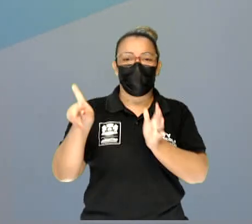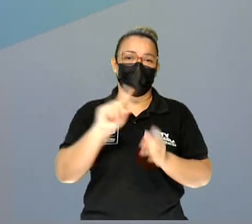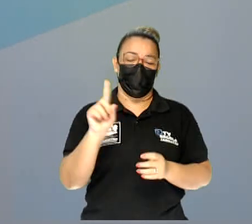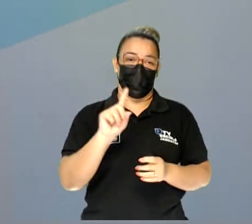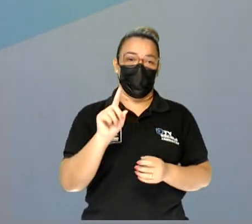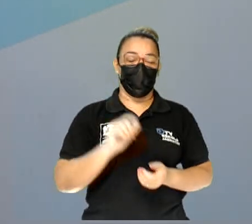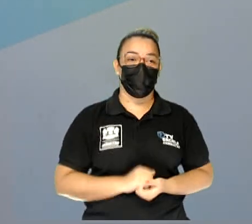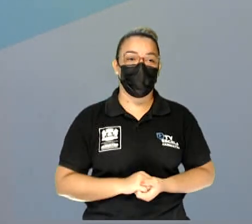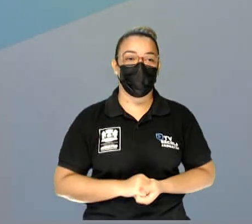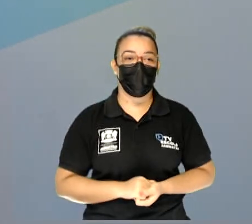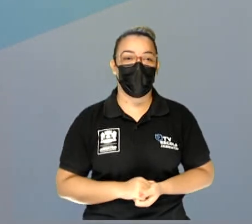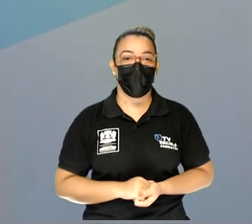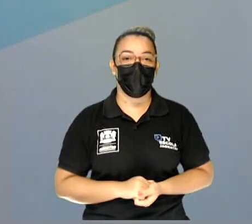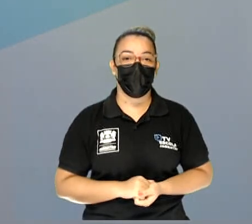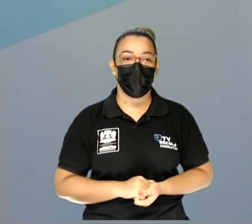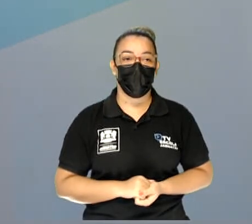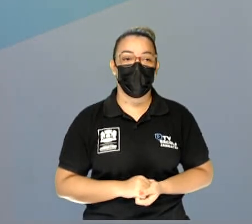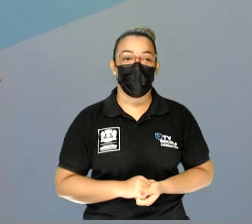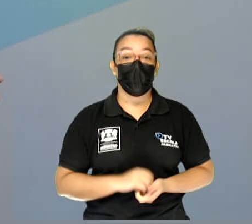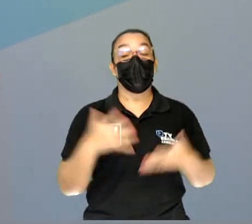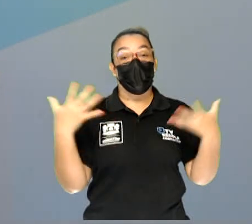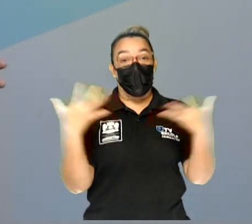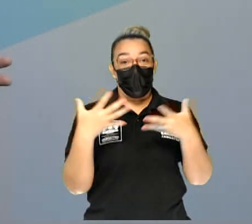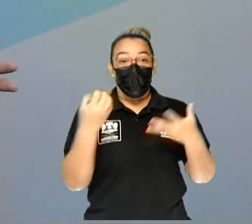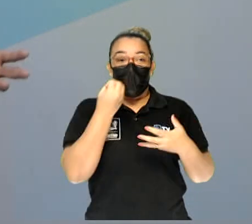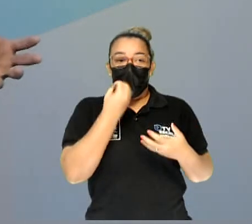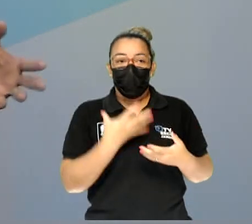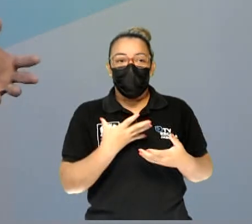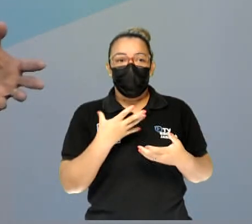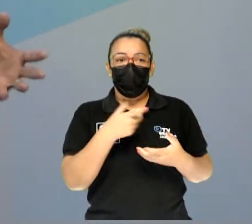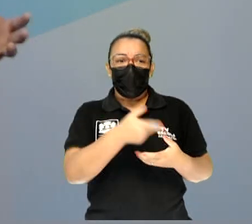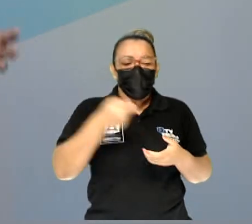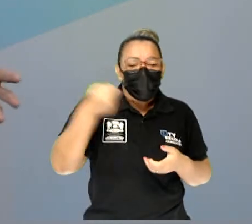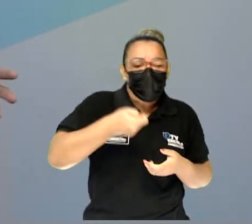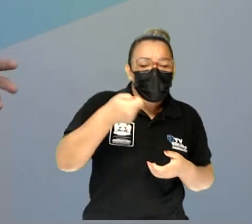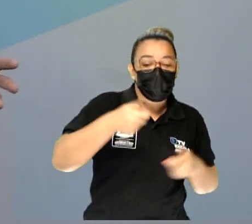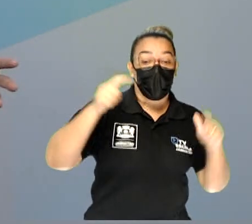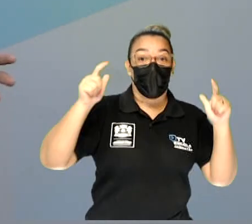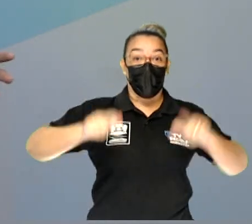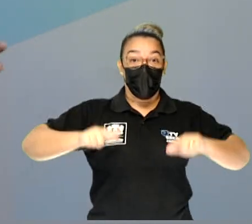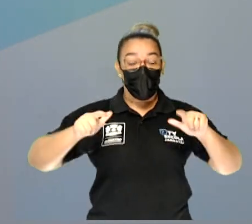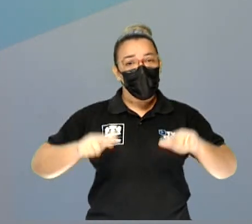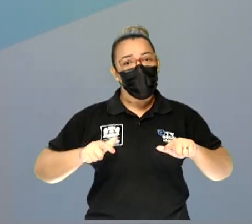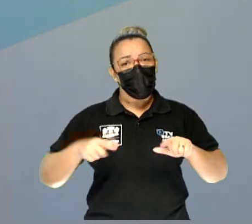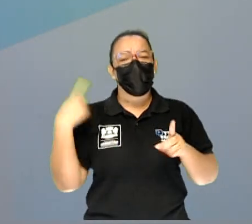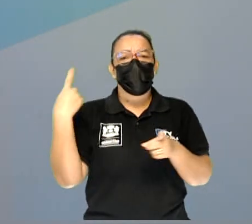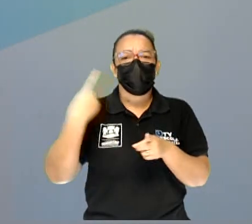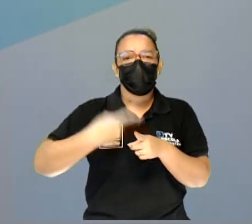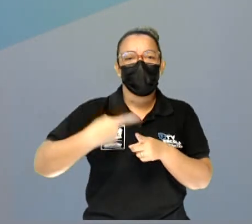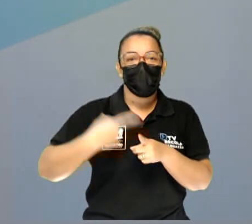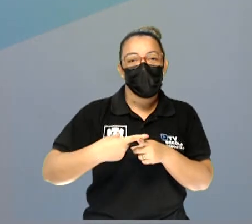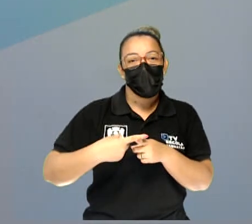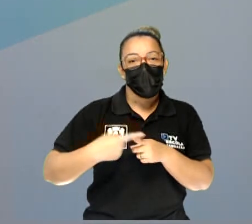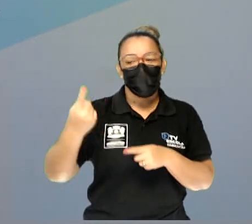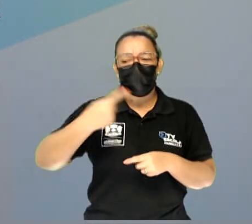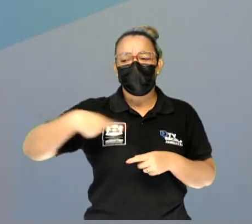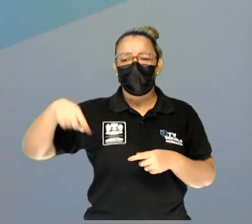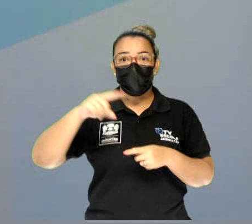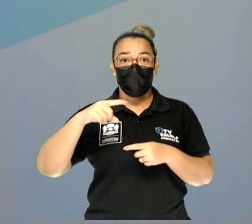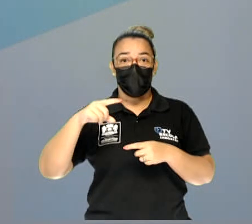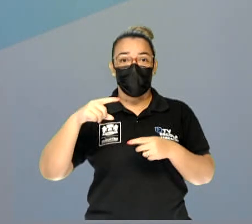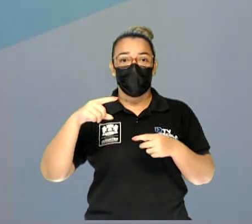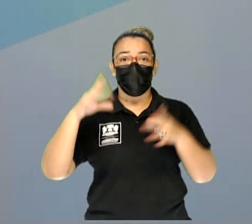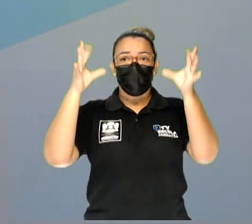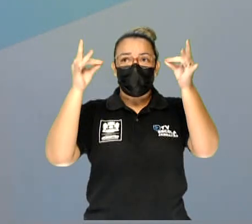forte. Bom, vamos chamar aqui de resistência local. Por quê? Porque nós ainda não temos uma definição